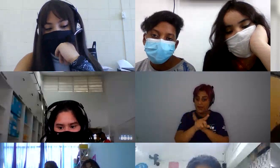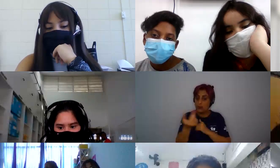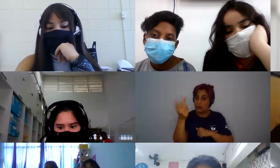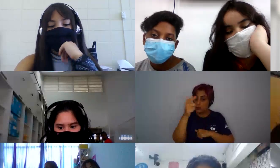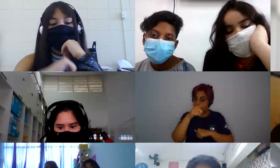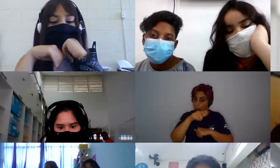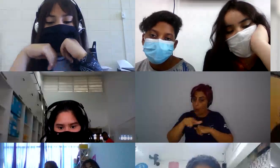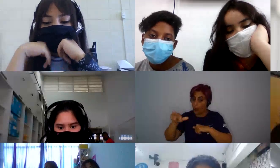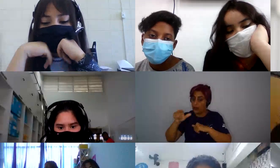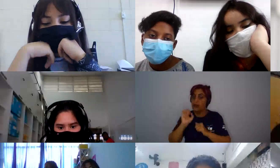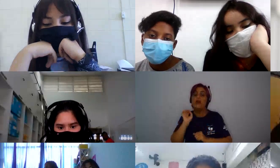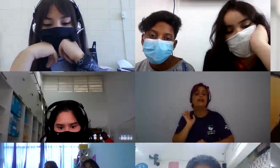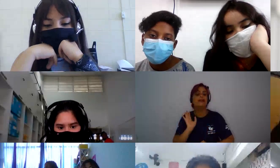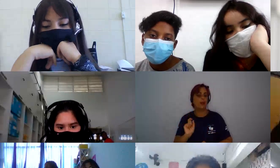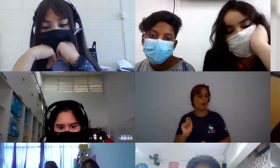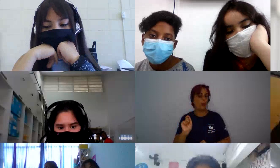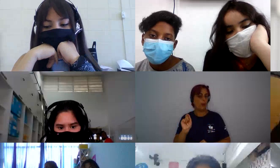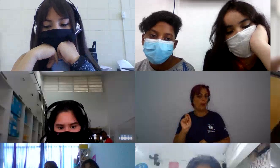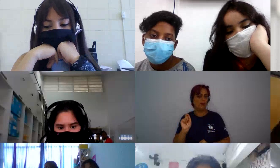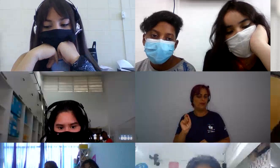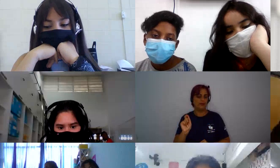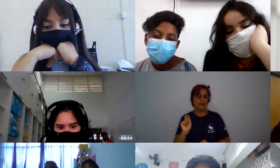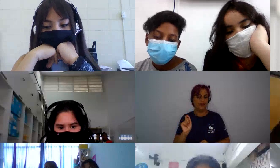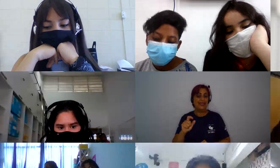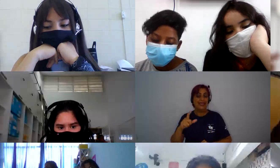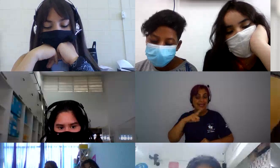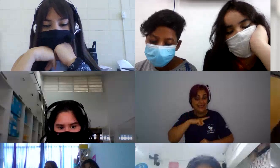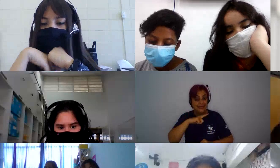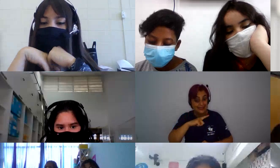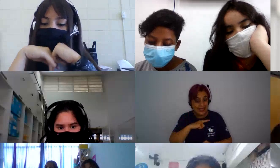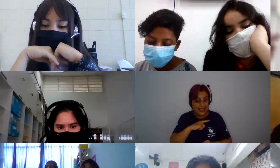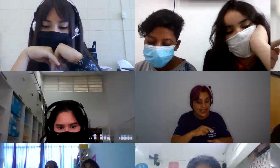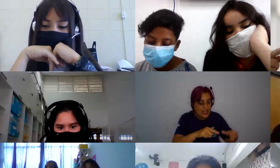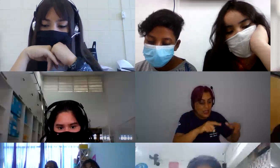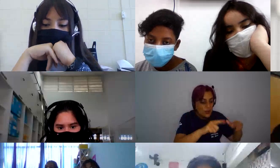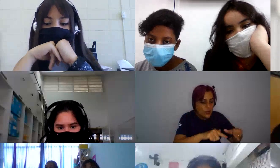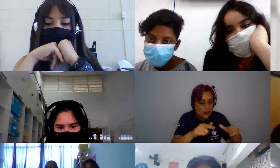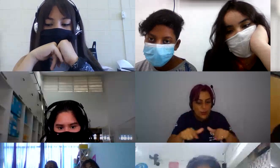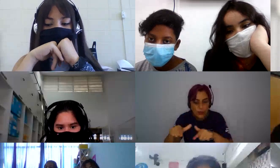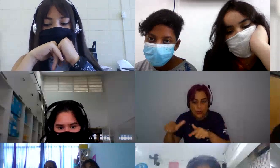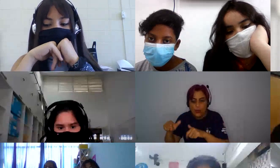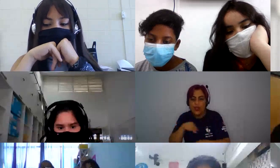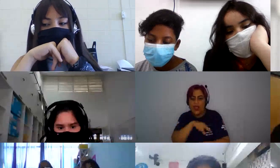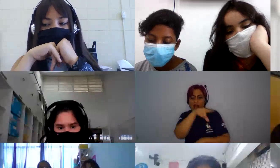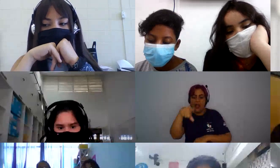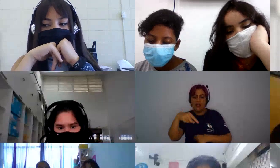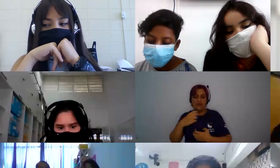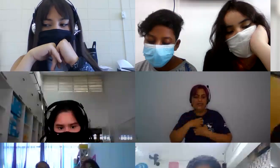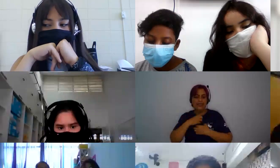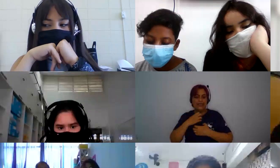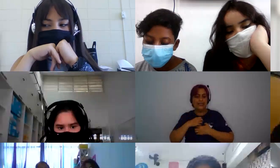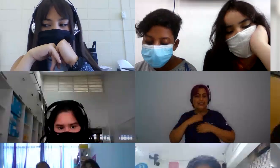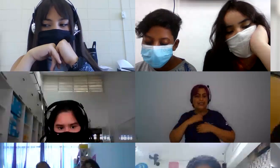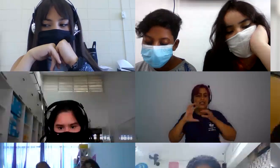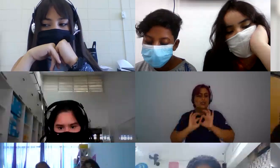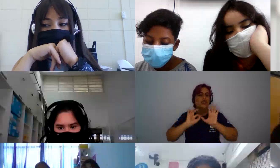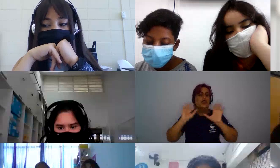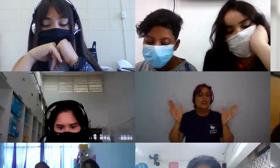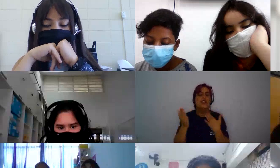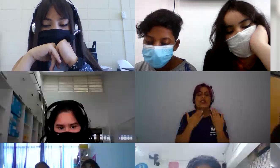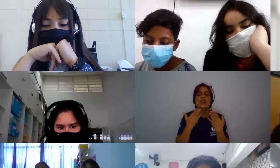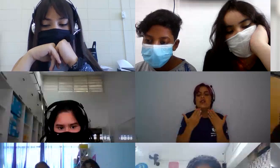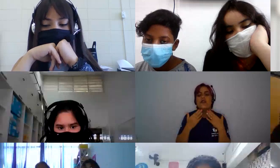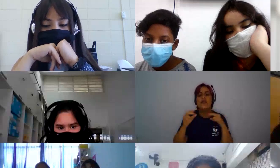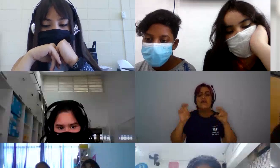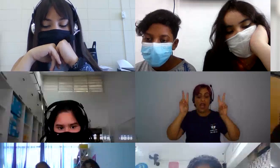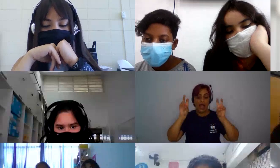é: tem espaços que te deixam confortável para falar sobre isso? Mesmo que não seja